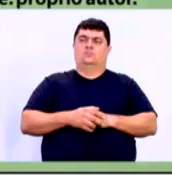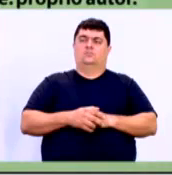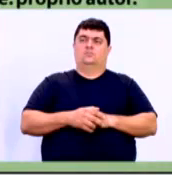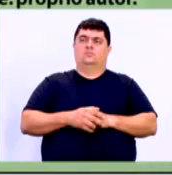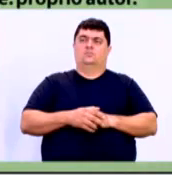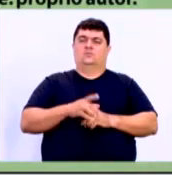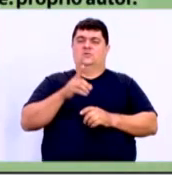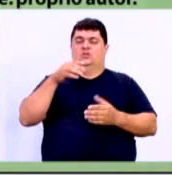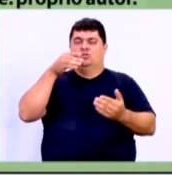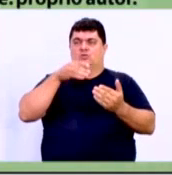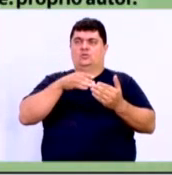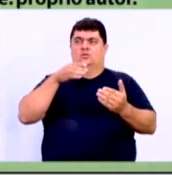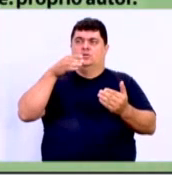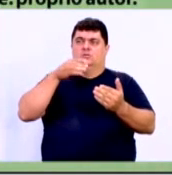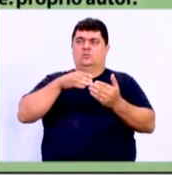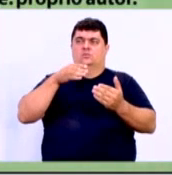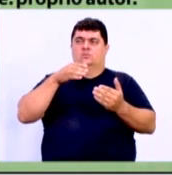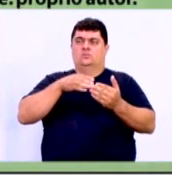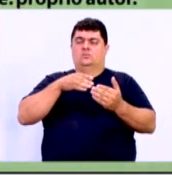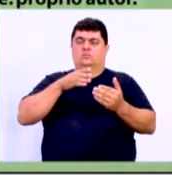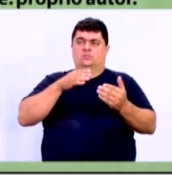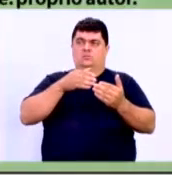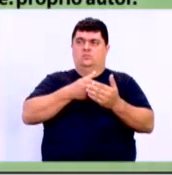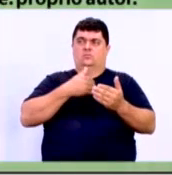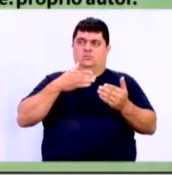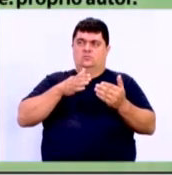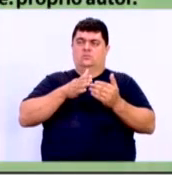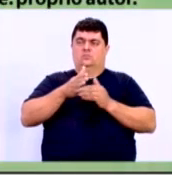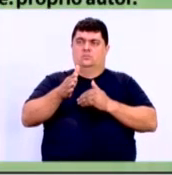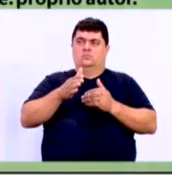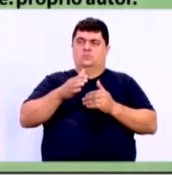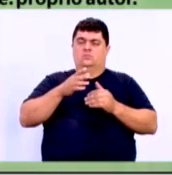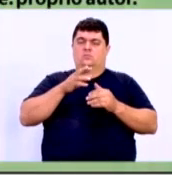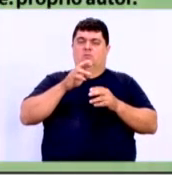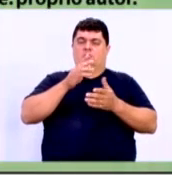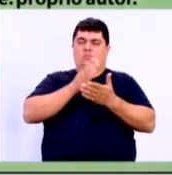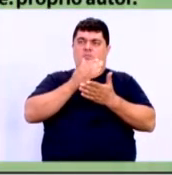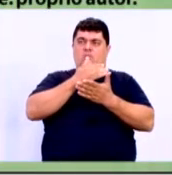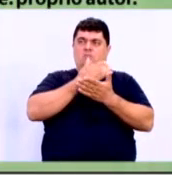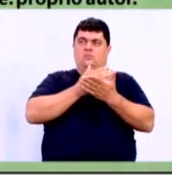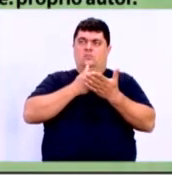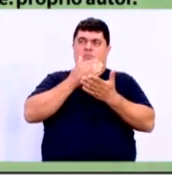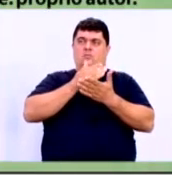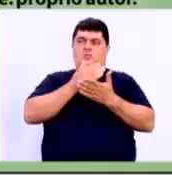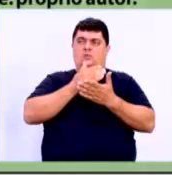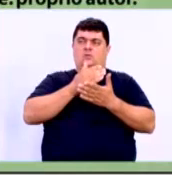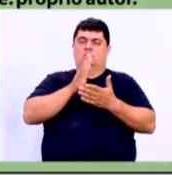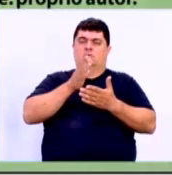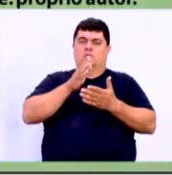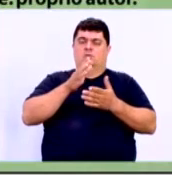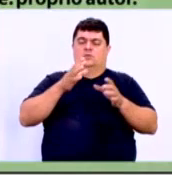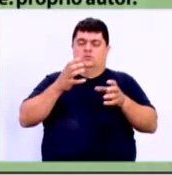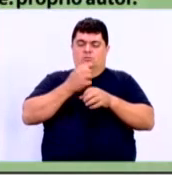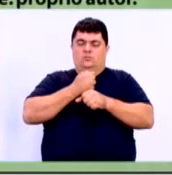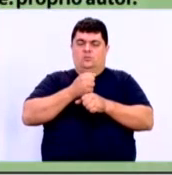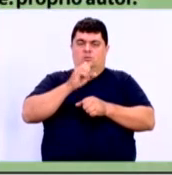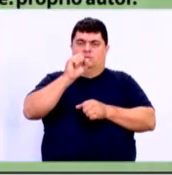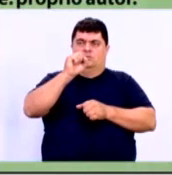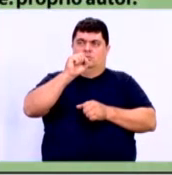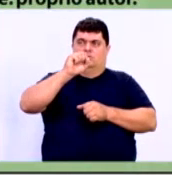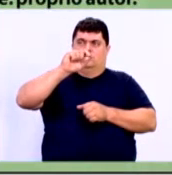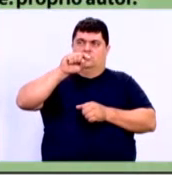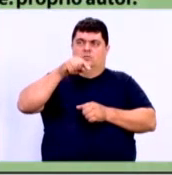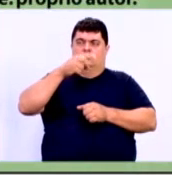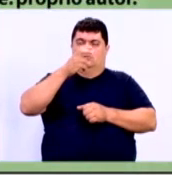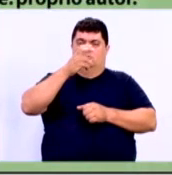direto, direto, o indireto. Lembra o indireto que a gente rateou, dividiu? Olha aqui. Somando tudo, achamos